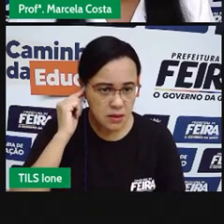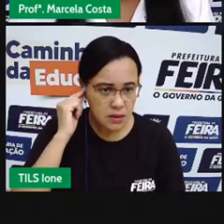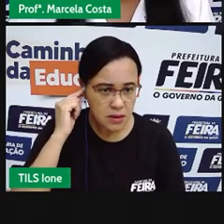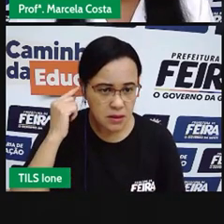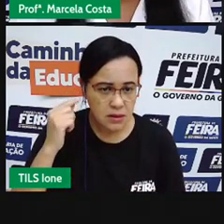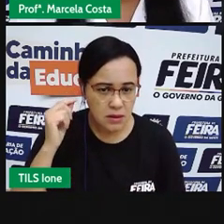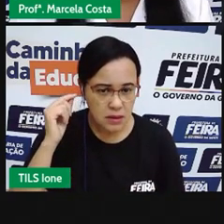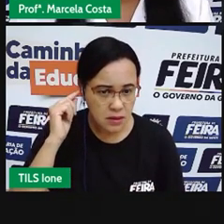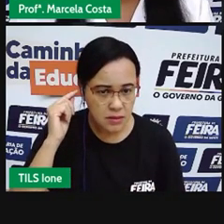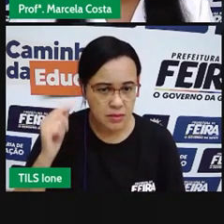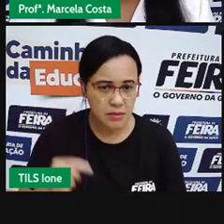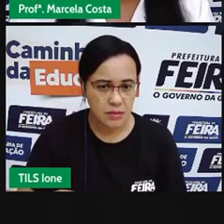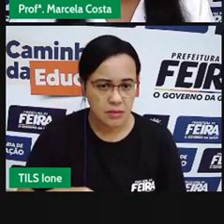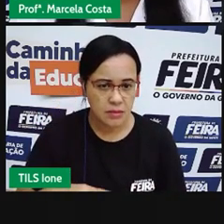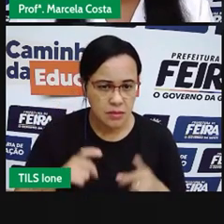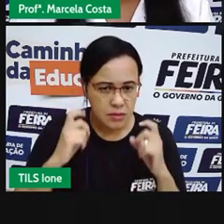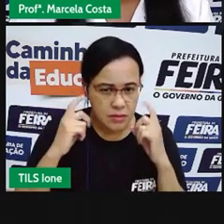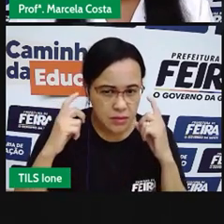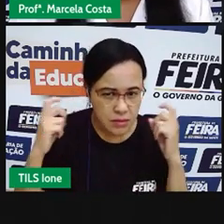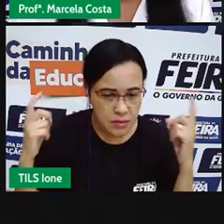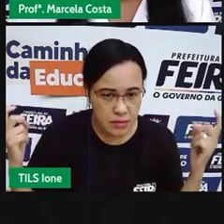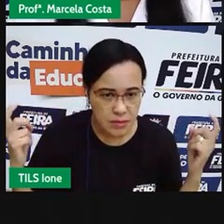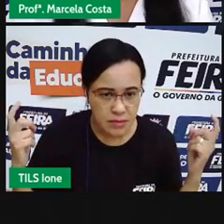os ruídos